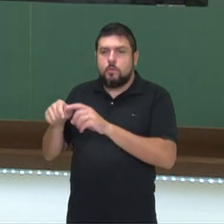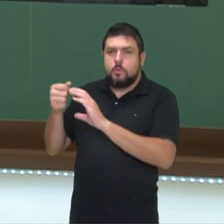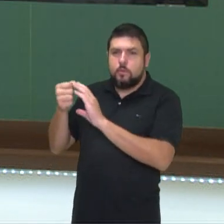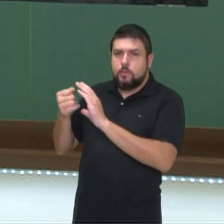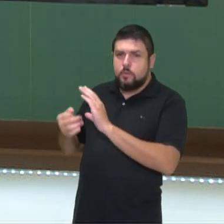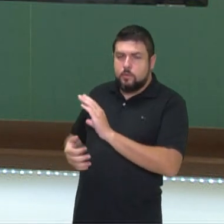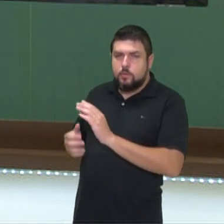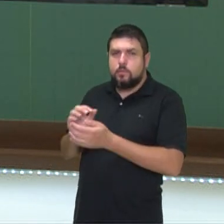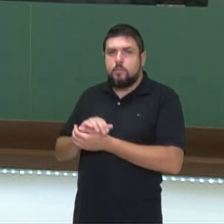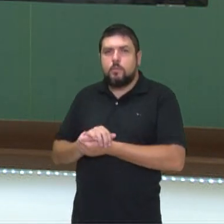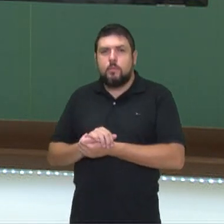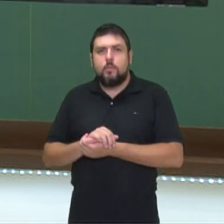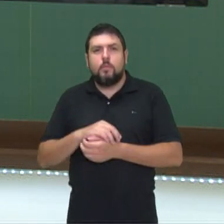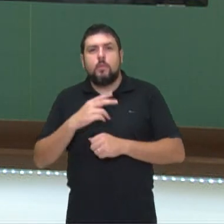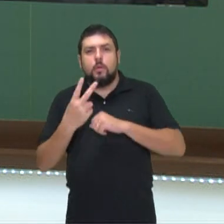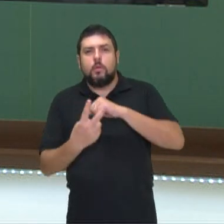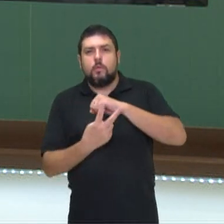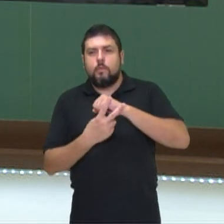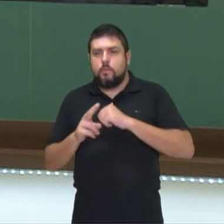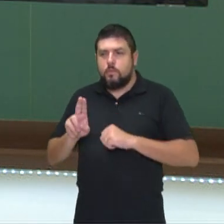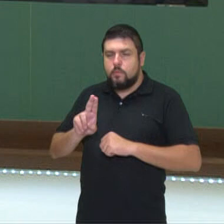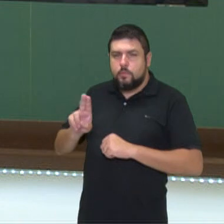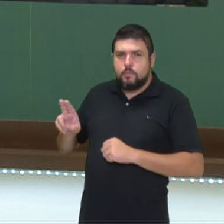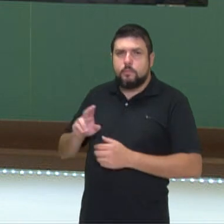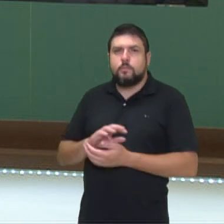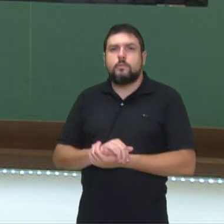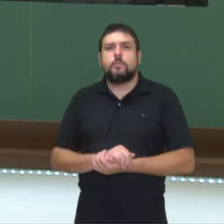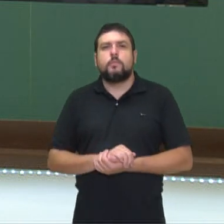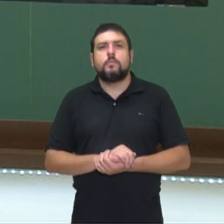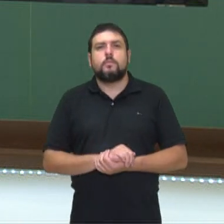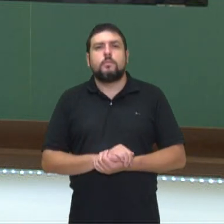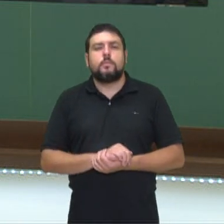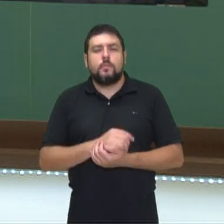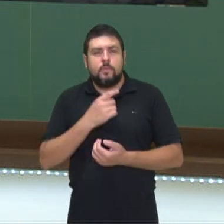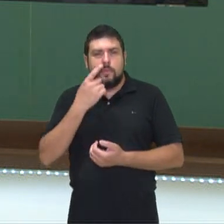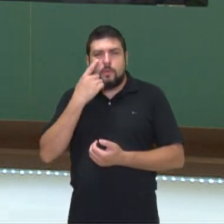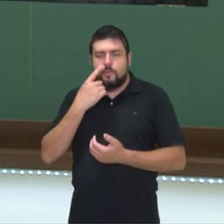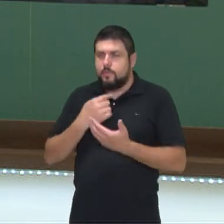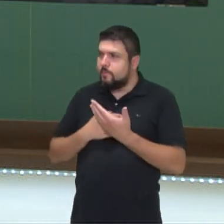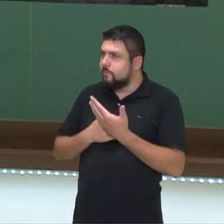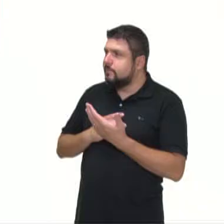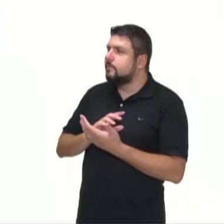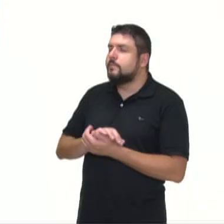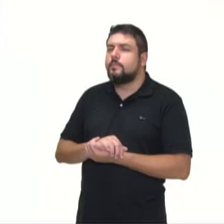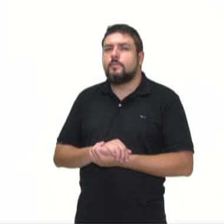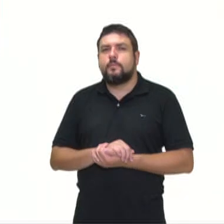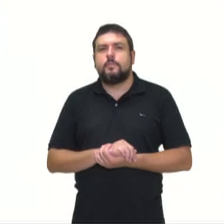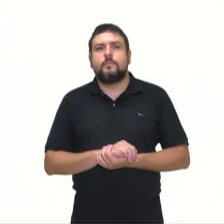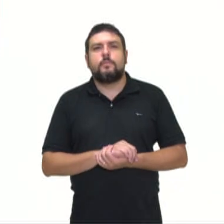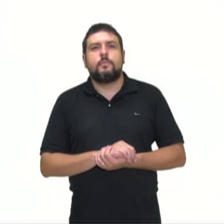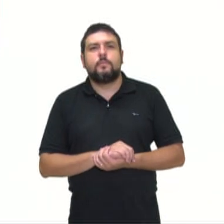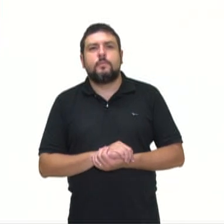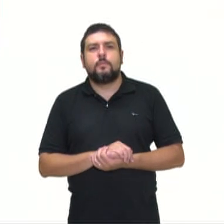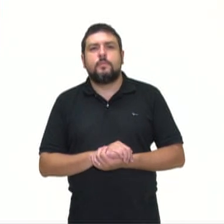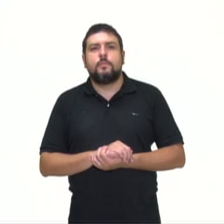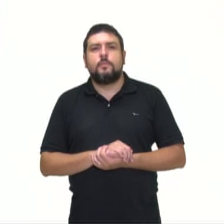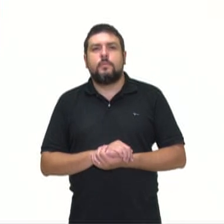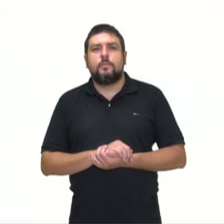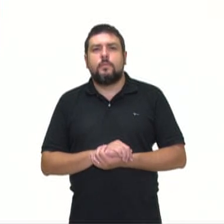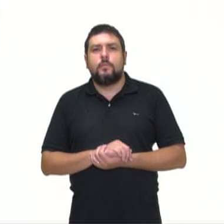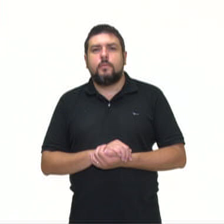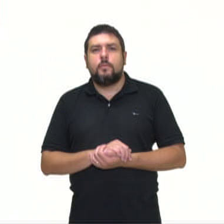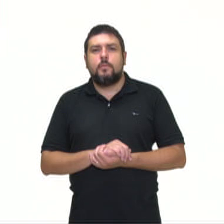é verbo nocional, então um predicado verbo nominal. Vejamos o quadrinho. Achava sua morada